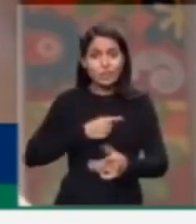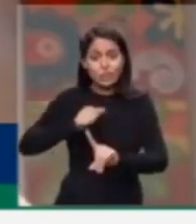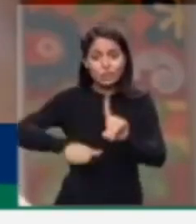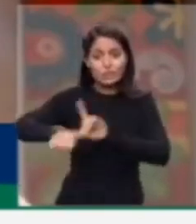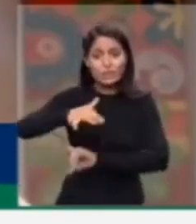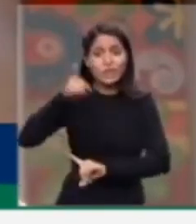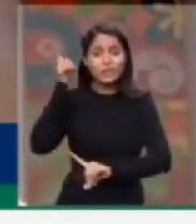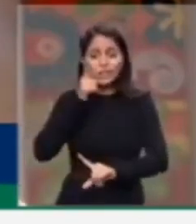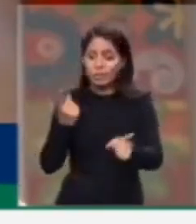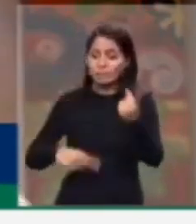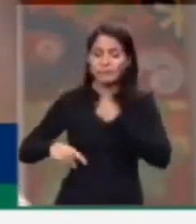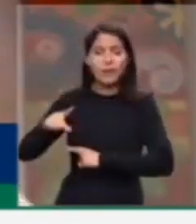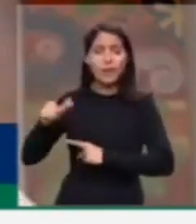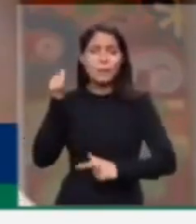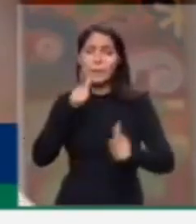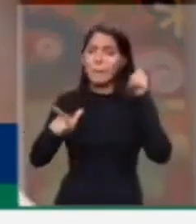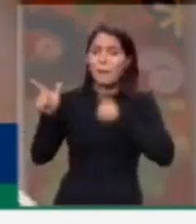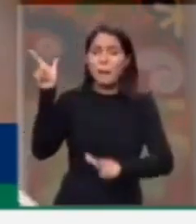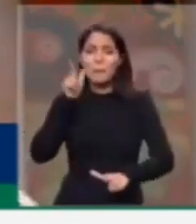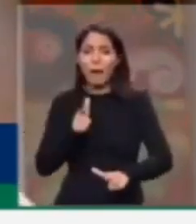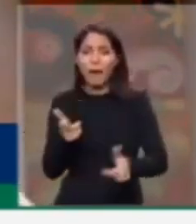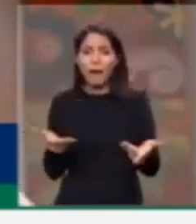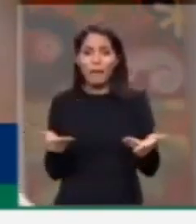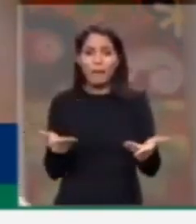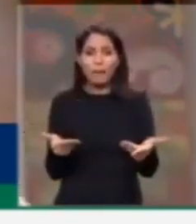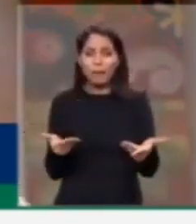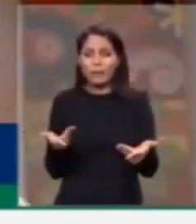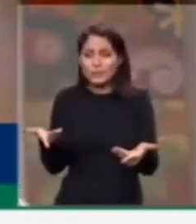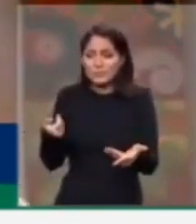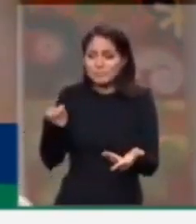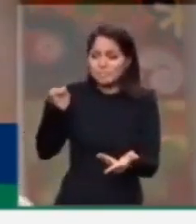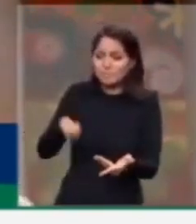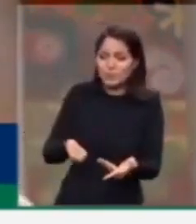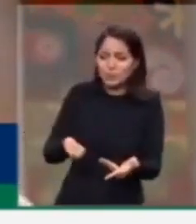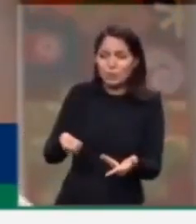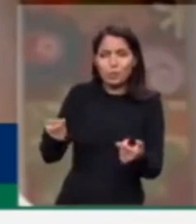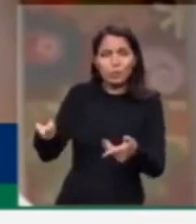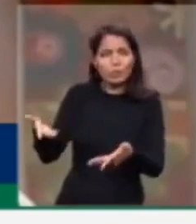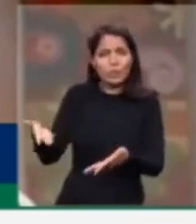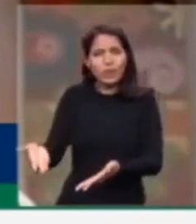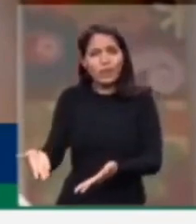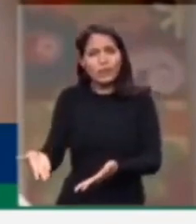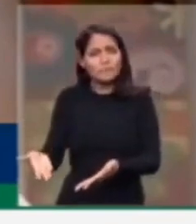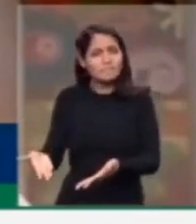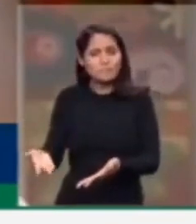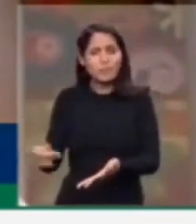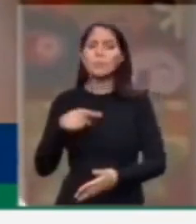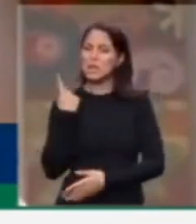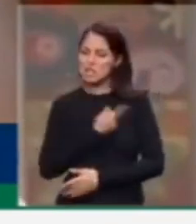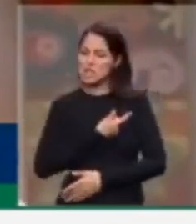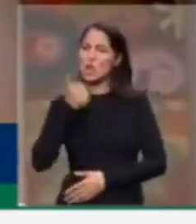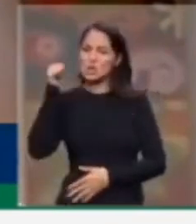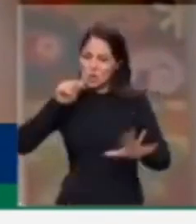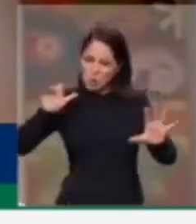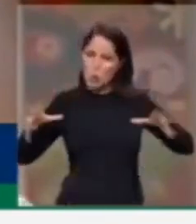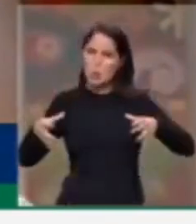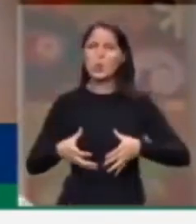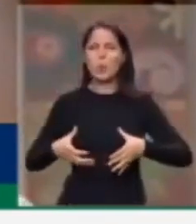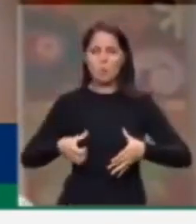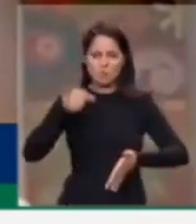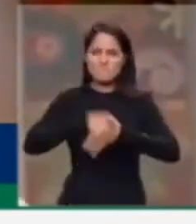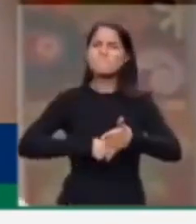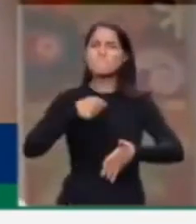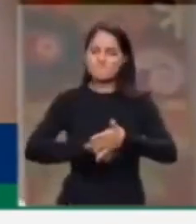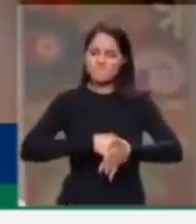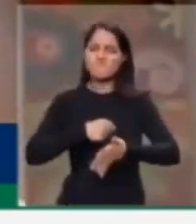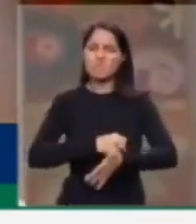sociedade brasileira. E eu quero apenas registrar que eu tenho certeza a nossa bancada feminina não ficará parada diante disso. Tenho